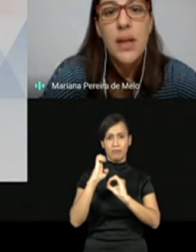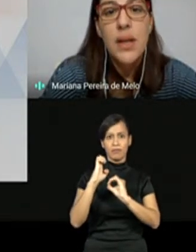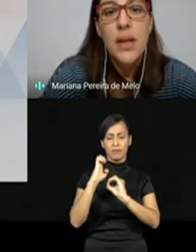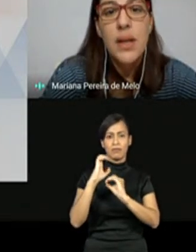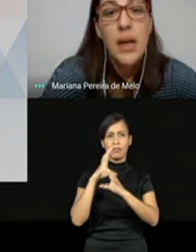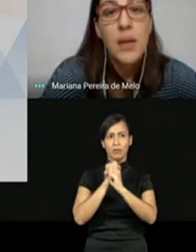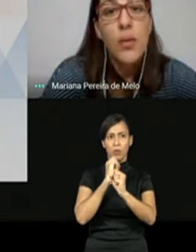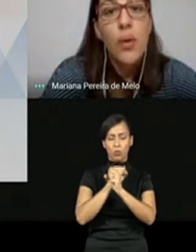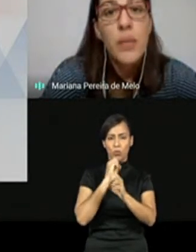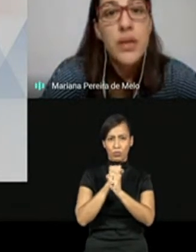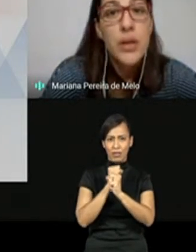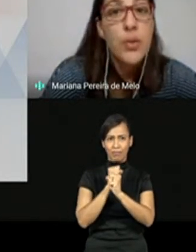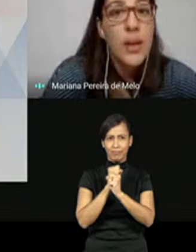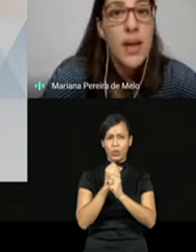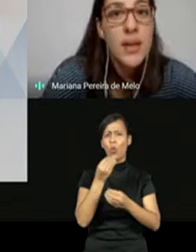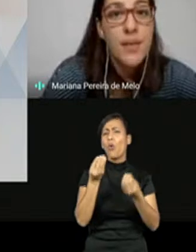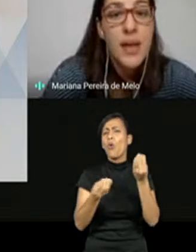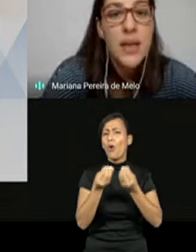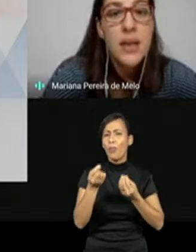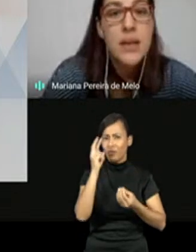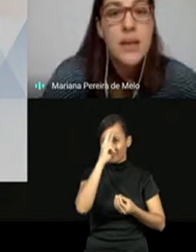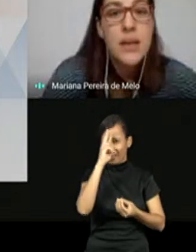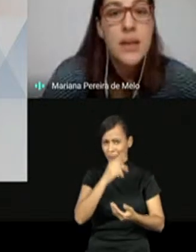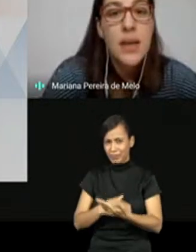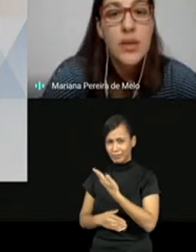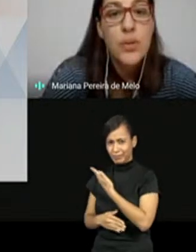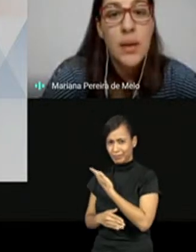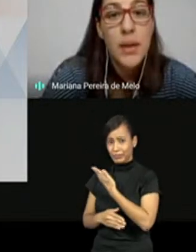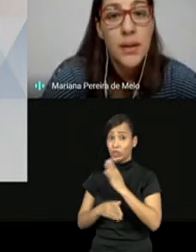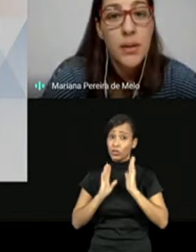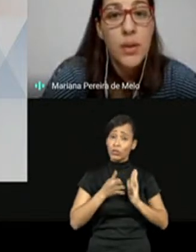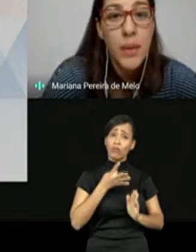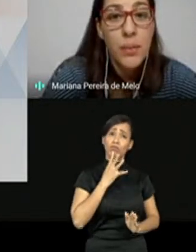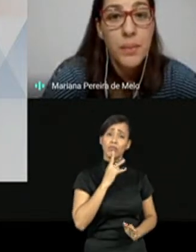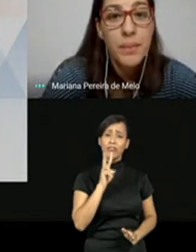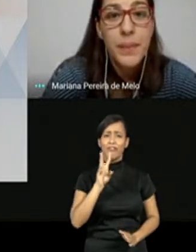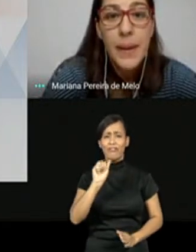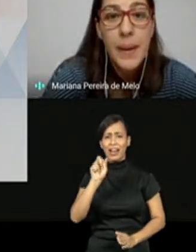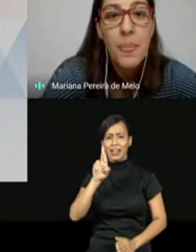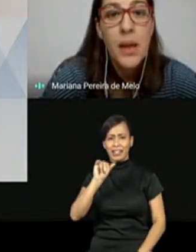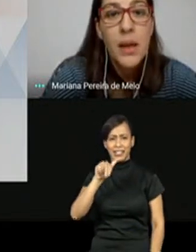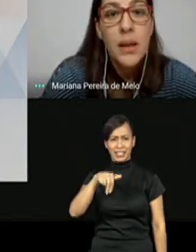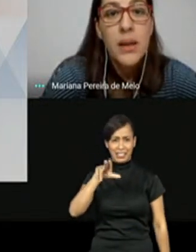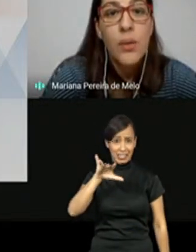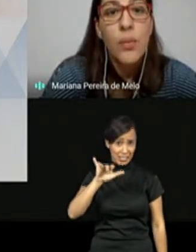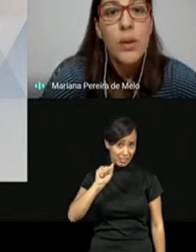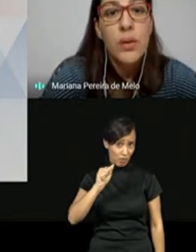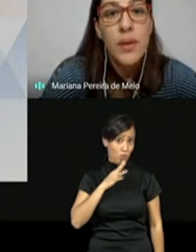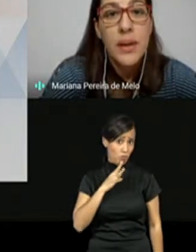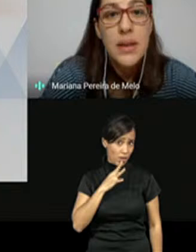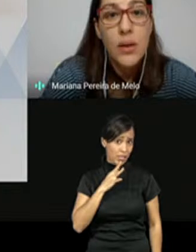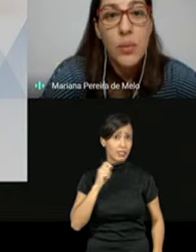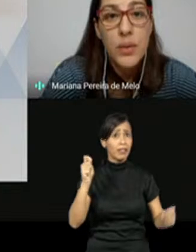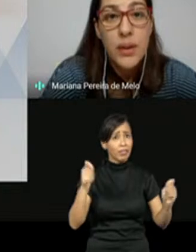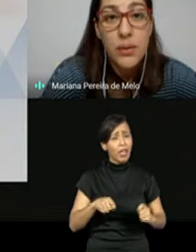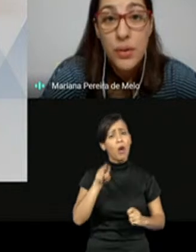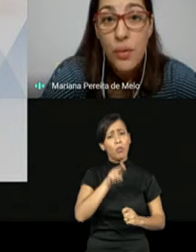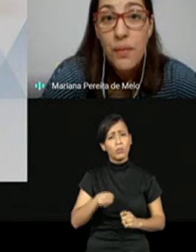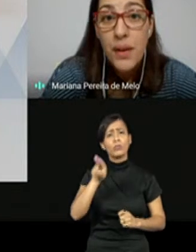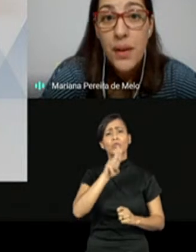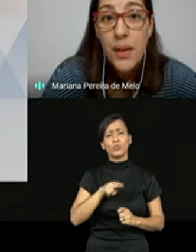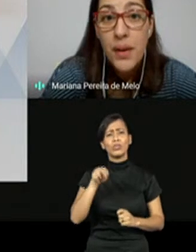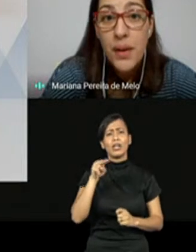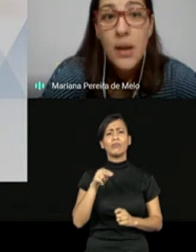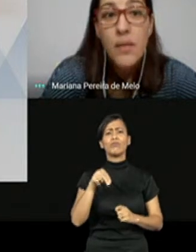slide anterior? Como a gente conhece a variância, a gente usa a tabela da normal. Né? Então, 95%